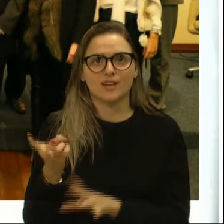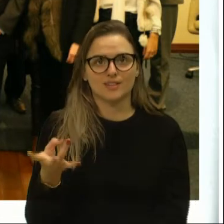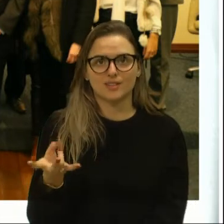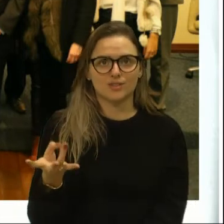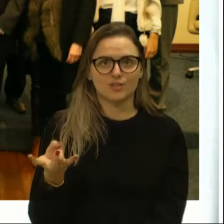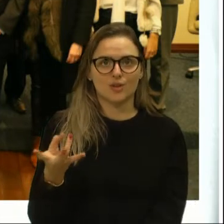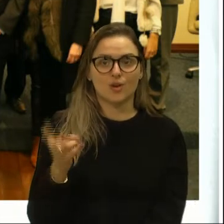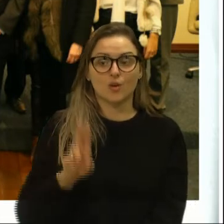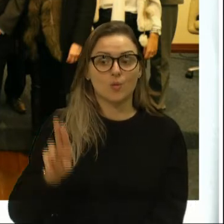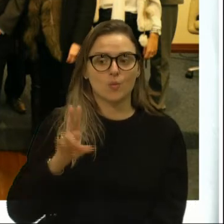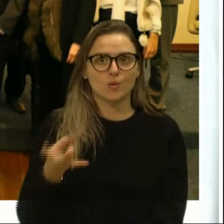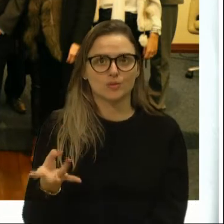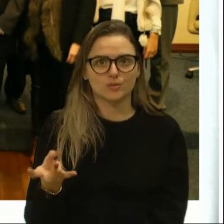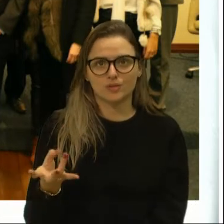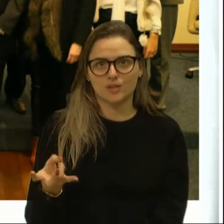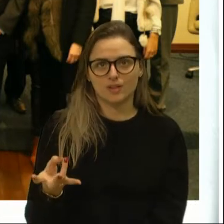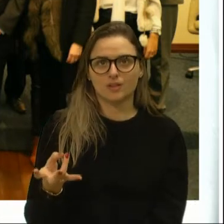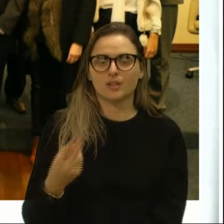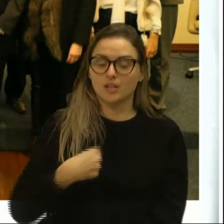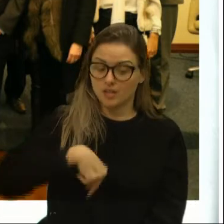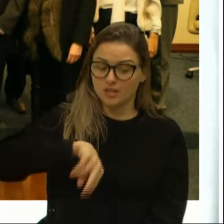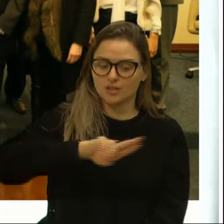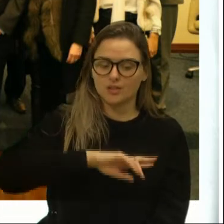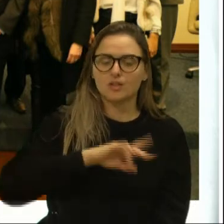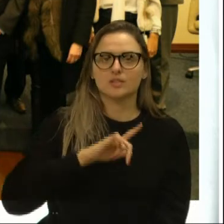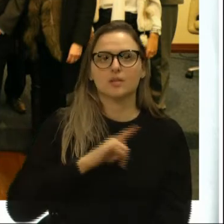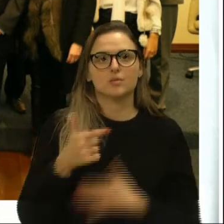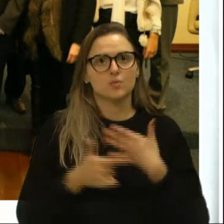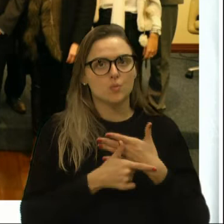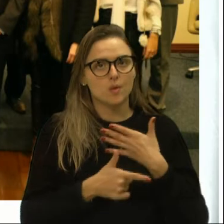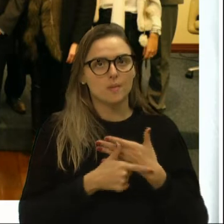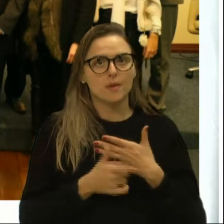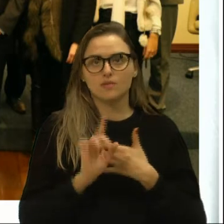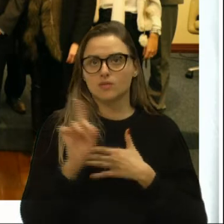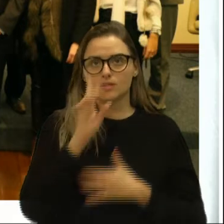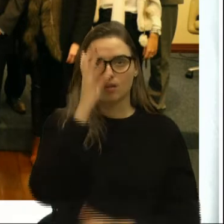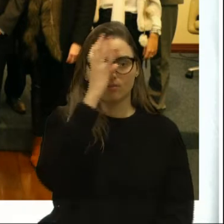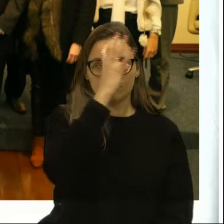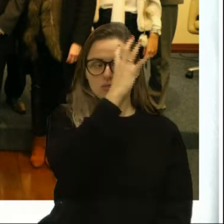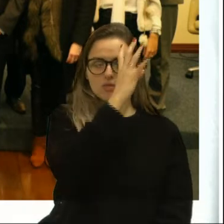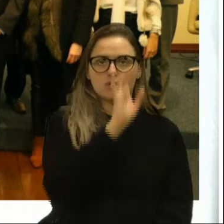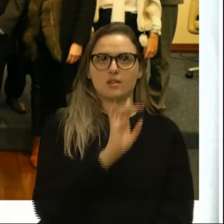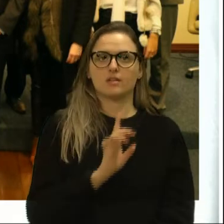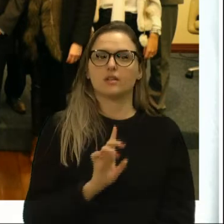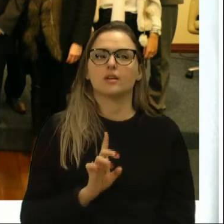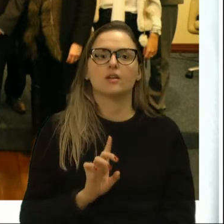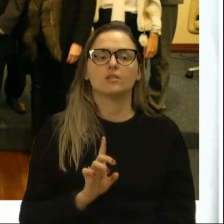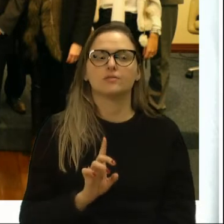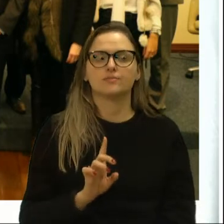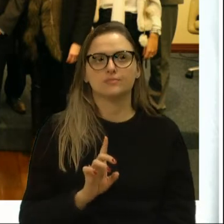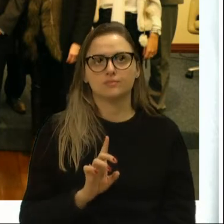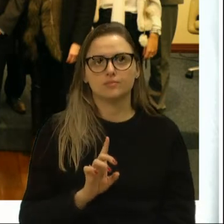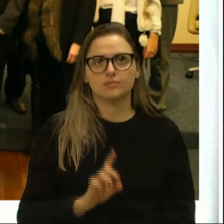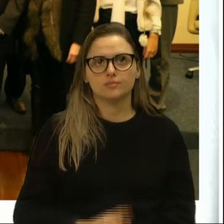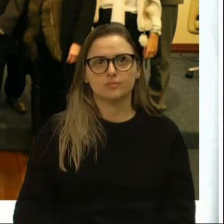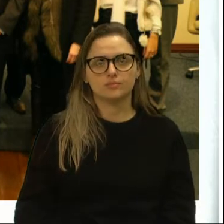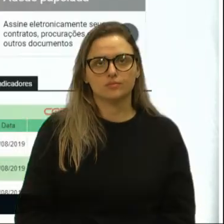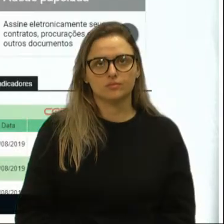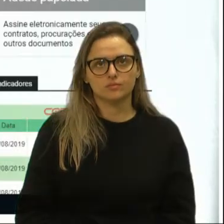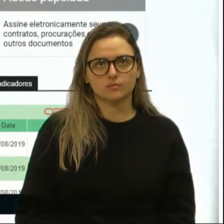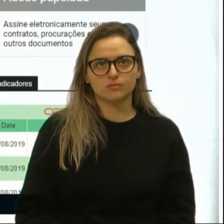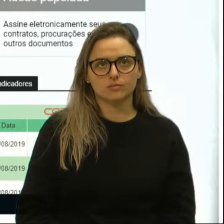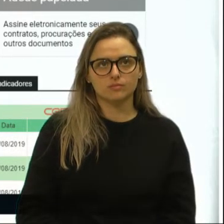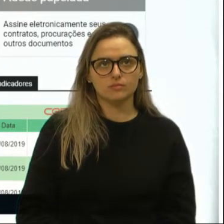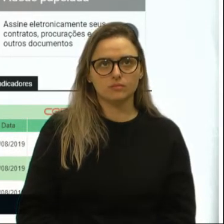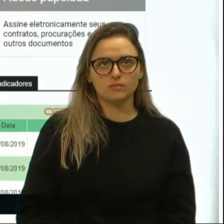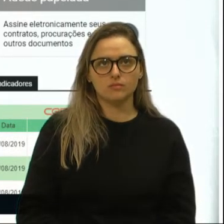Então, nós temos que não nos distrair desse debate, né? Pode